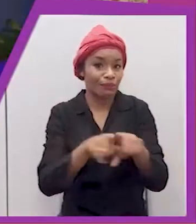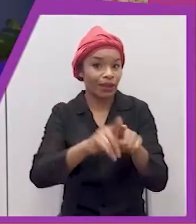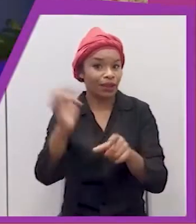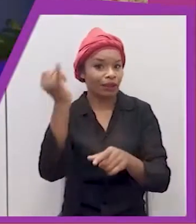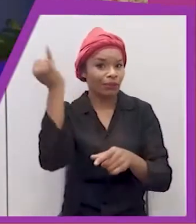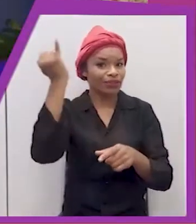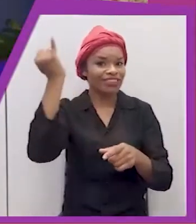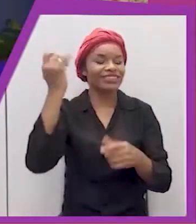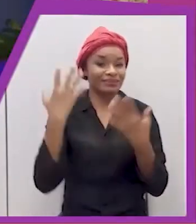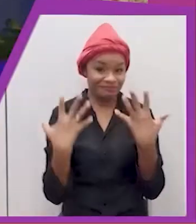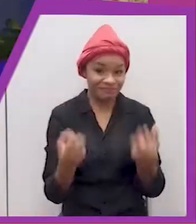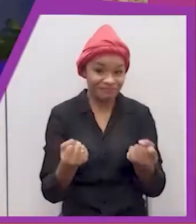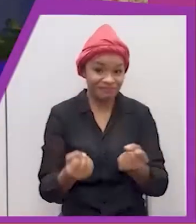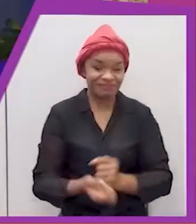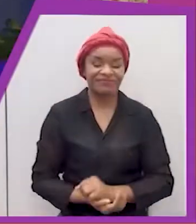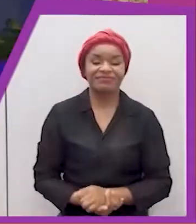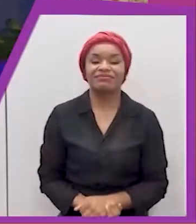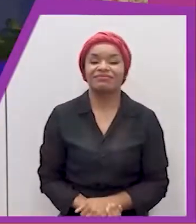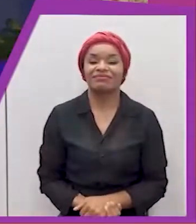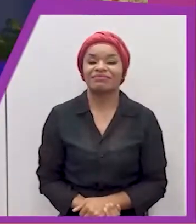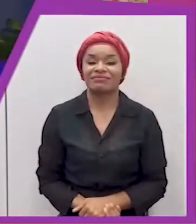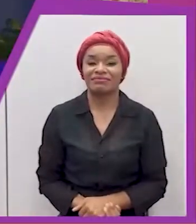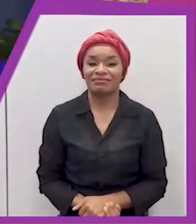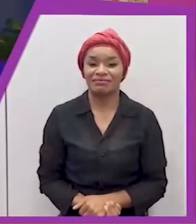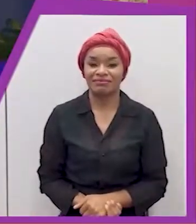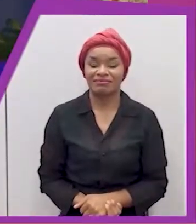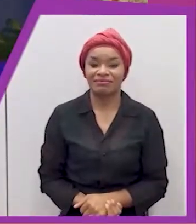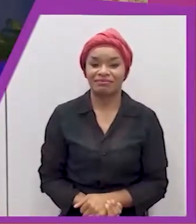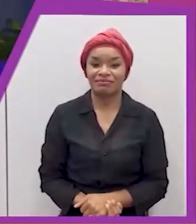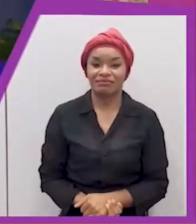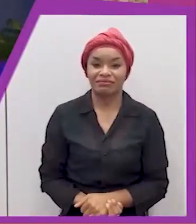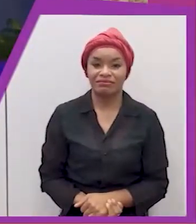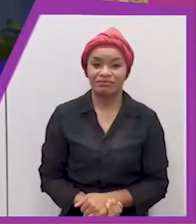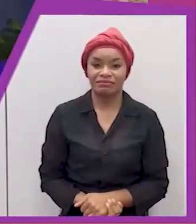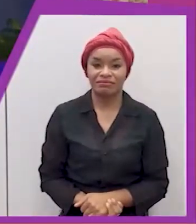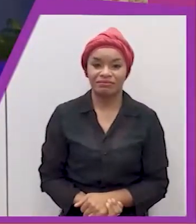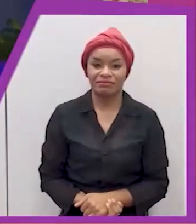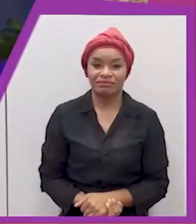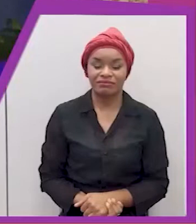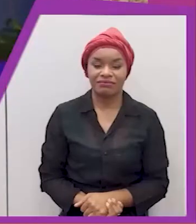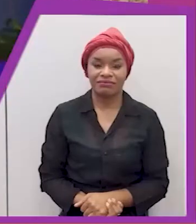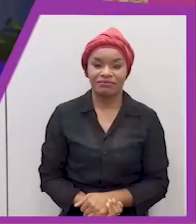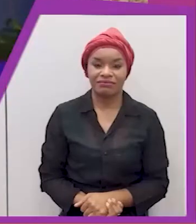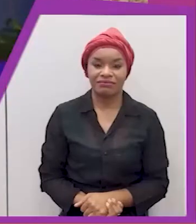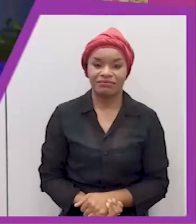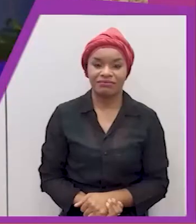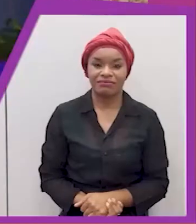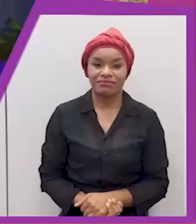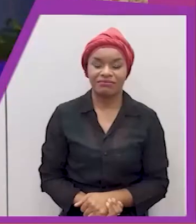que o padeiro tem na sociedade de hoje em dia vamos lá